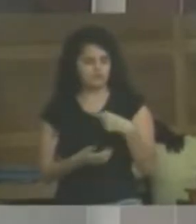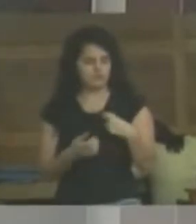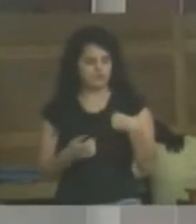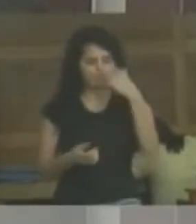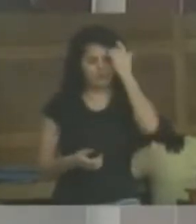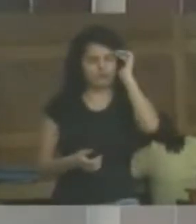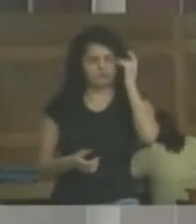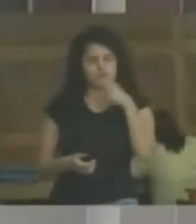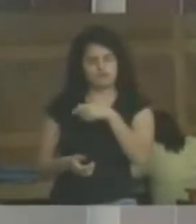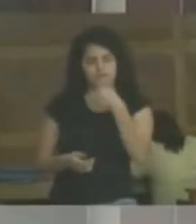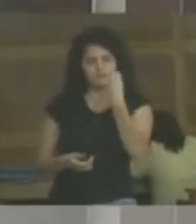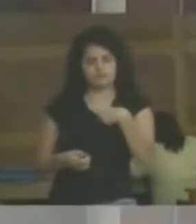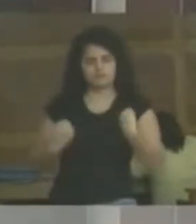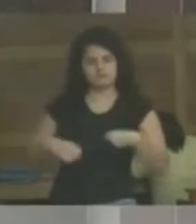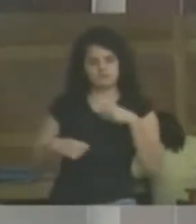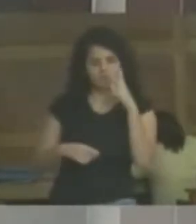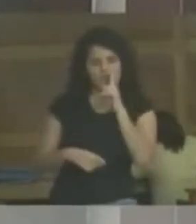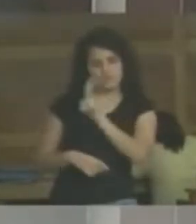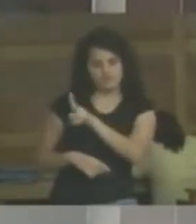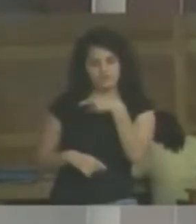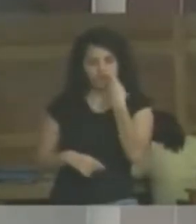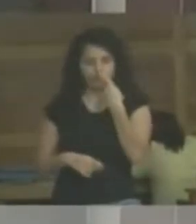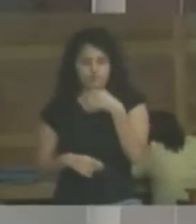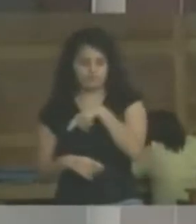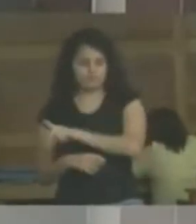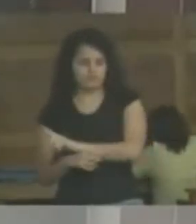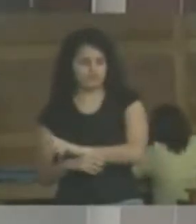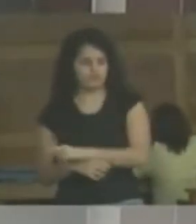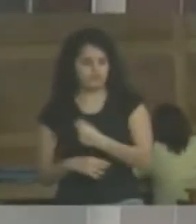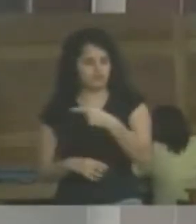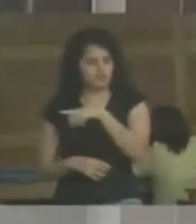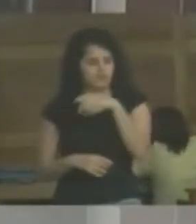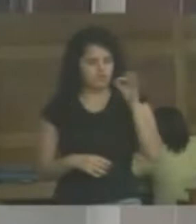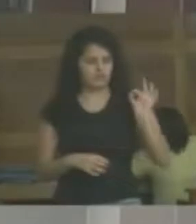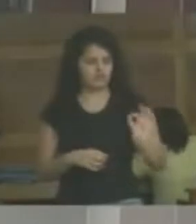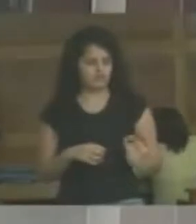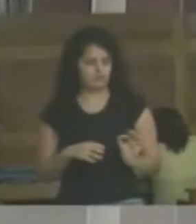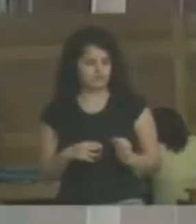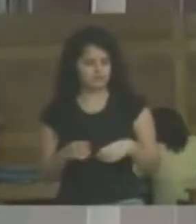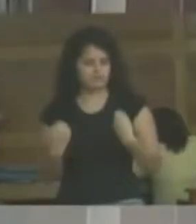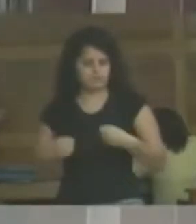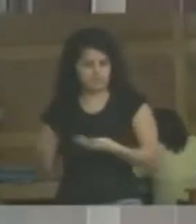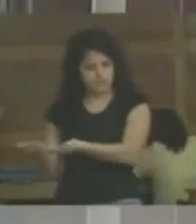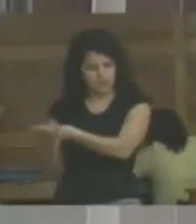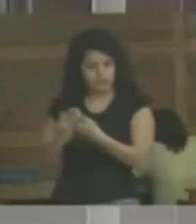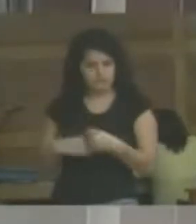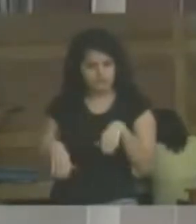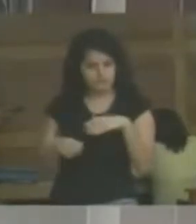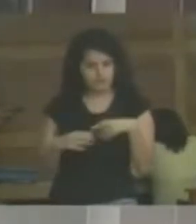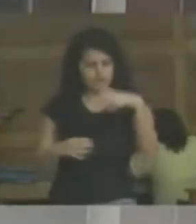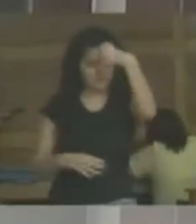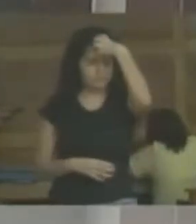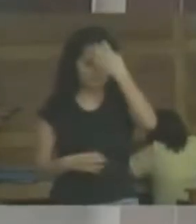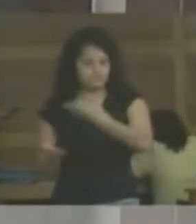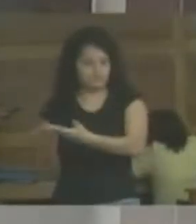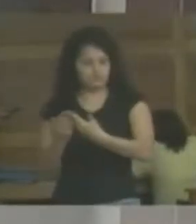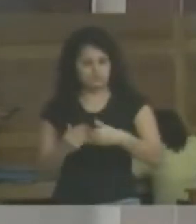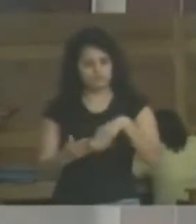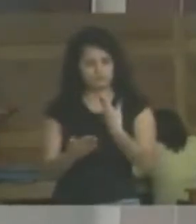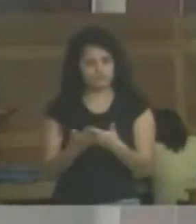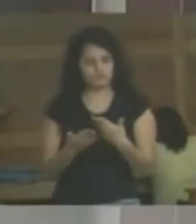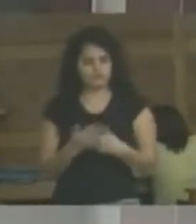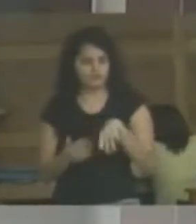dele, as atitudes dele, as falas deles, e ele realmente mandar emenda para cá para o Áurea Pires, mandar emenda para cá para a